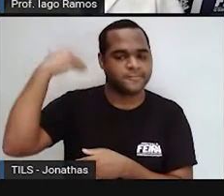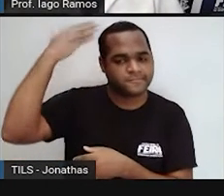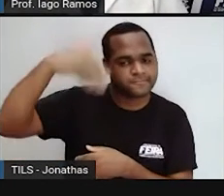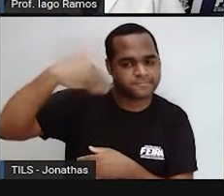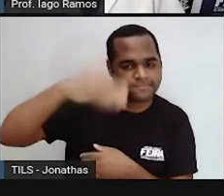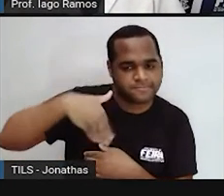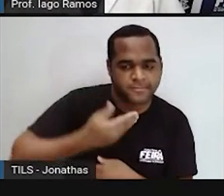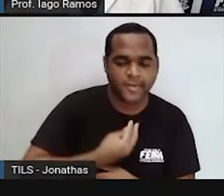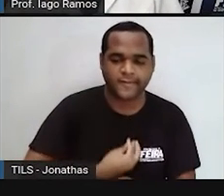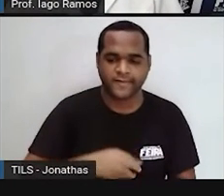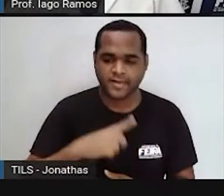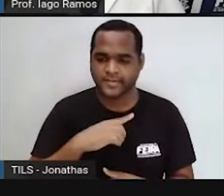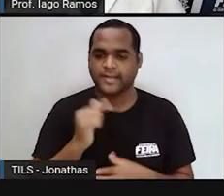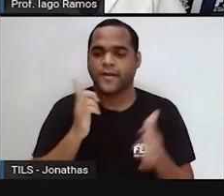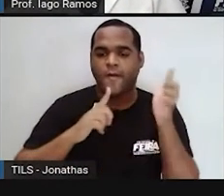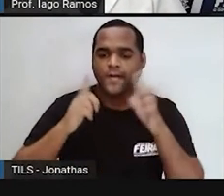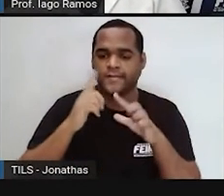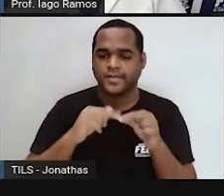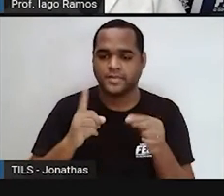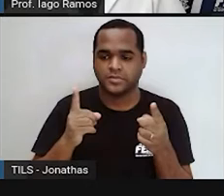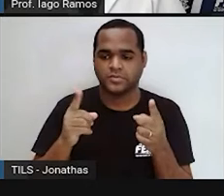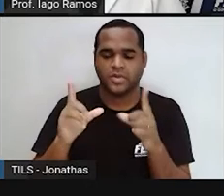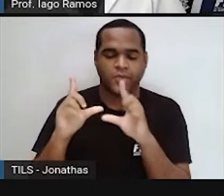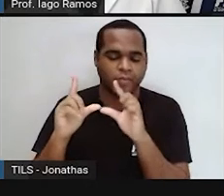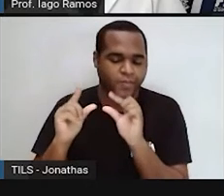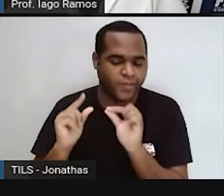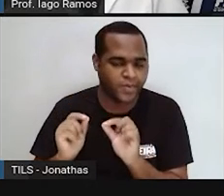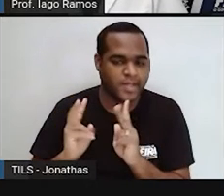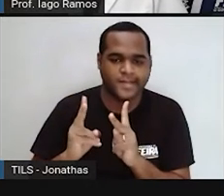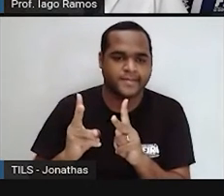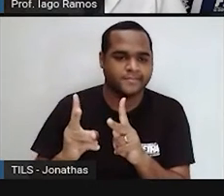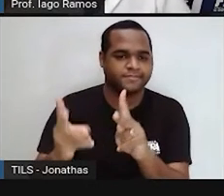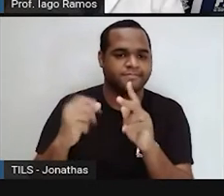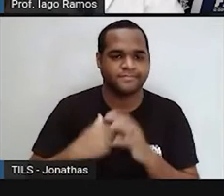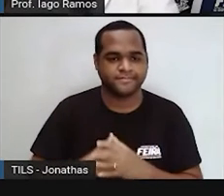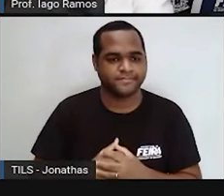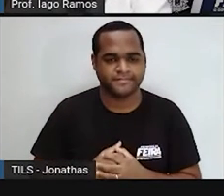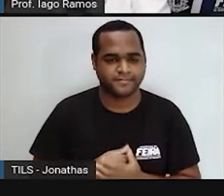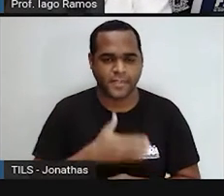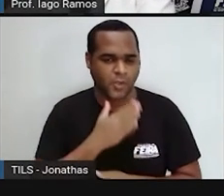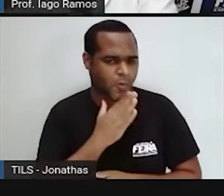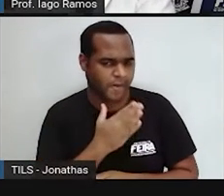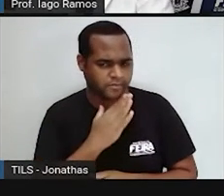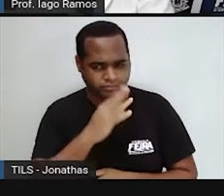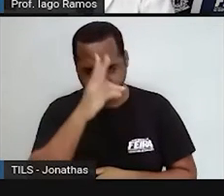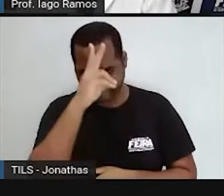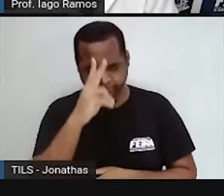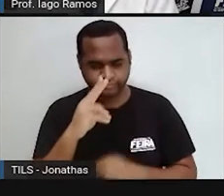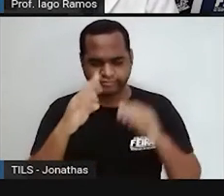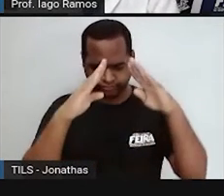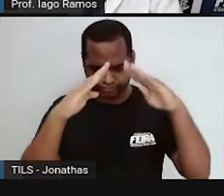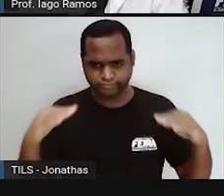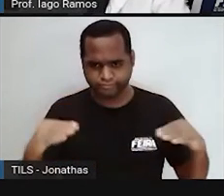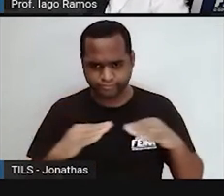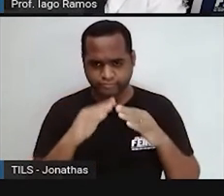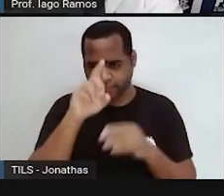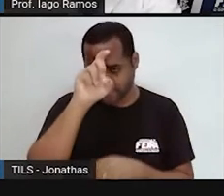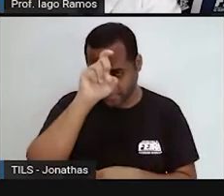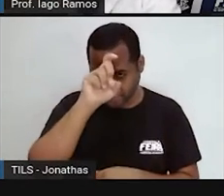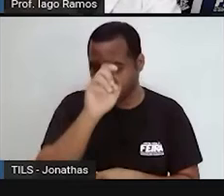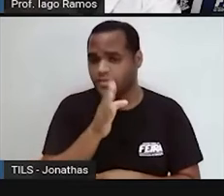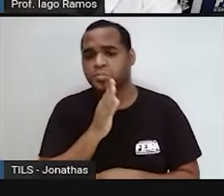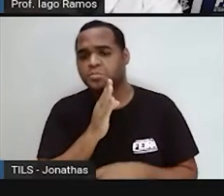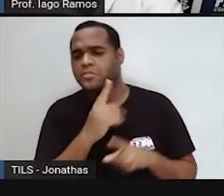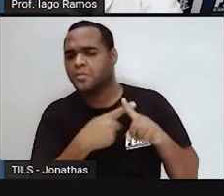alimento conseguisse chegar lá no seu descanso eterno você conhecia essa história né sobre as Pirâmides do Egito você